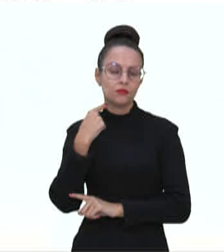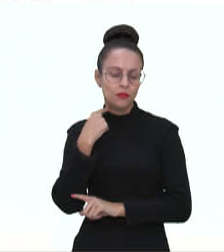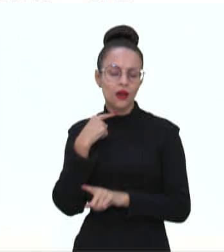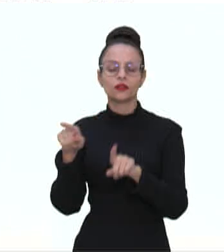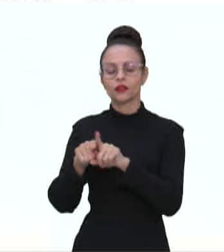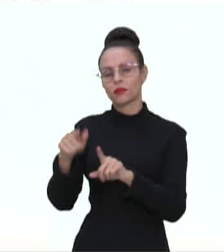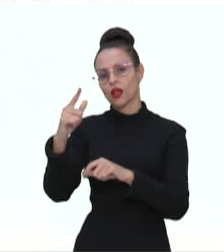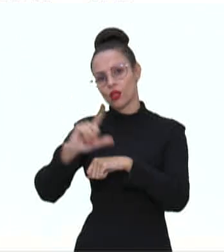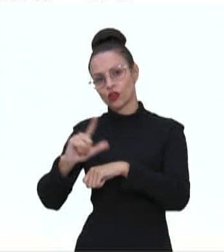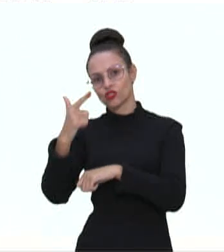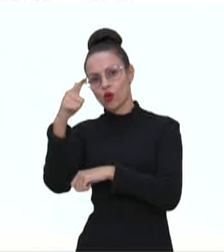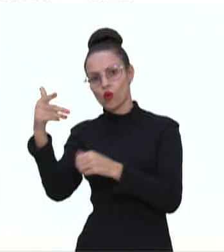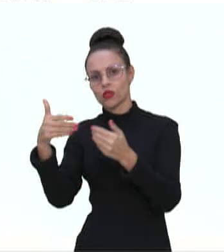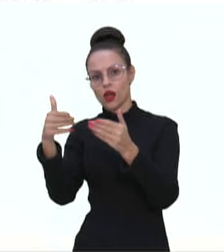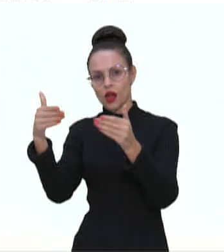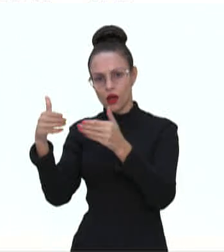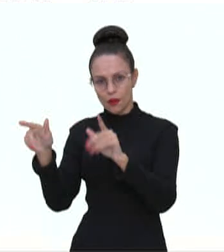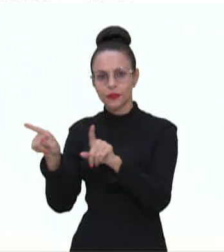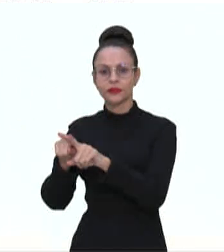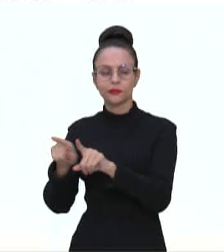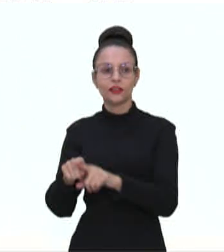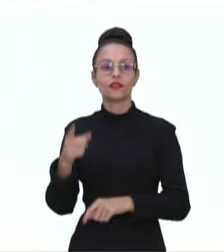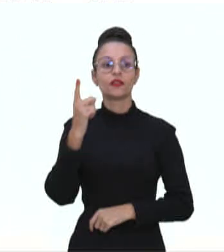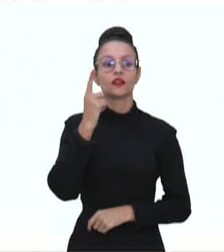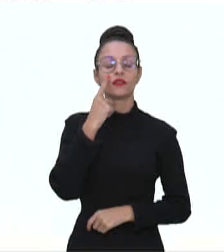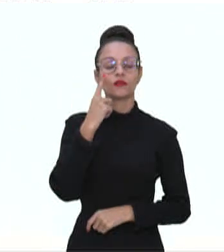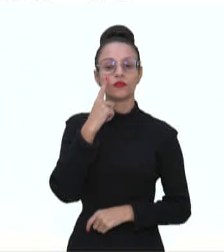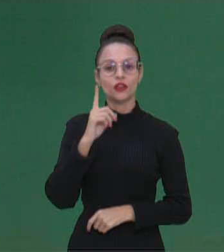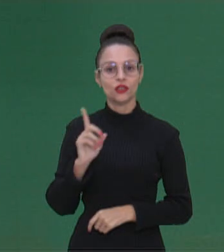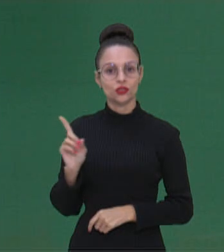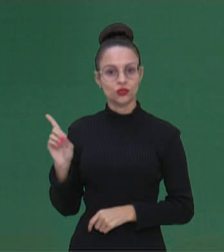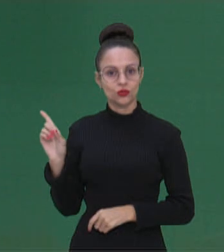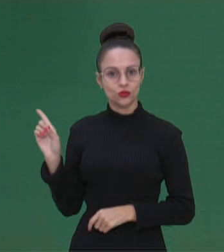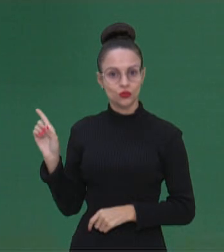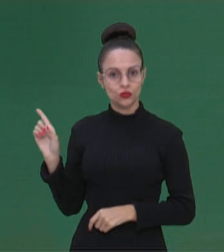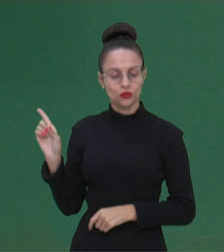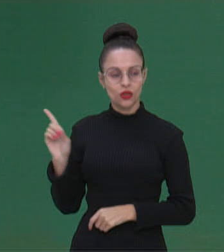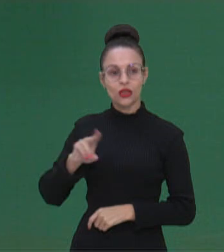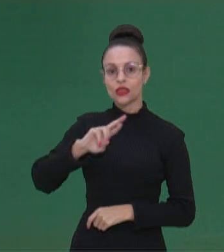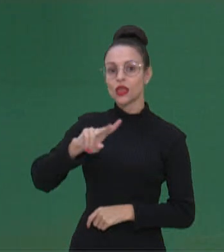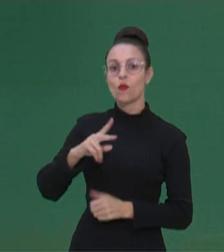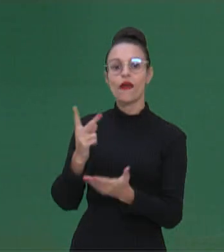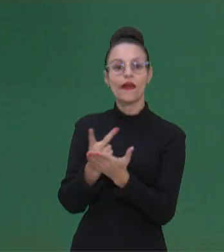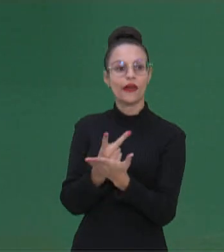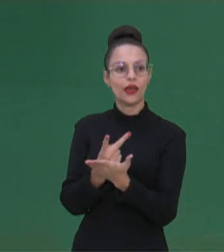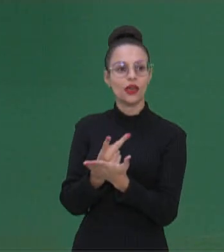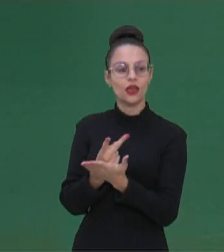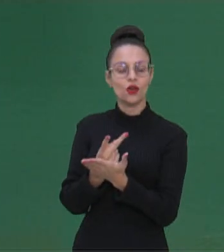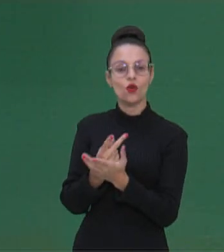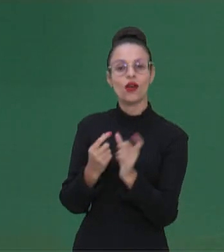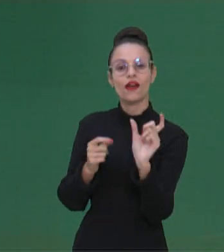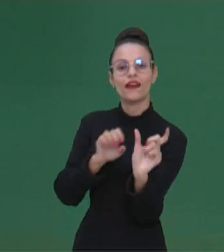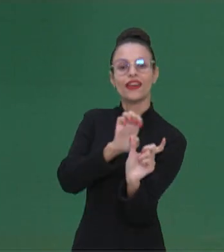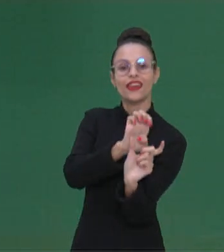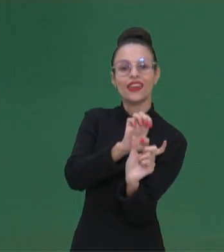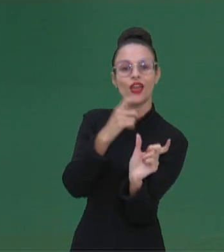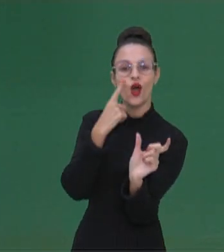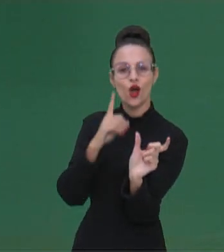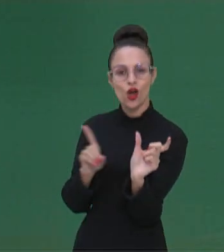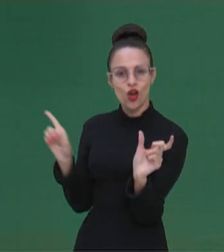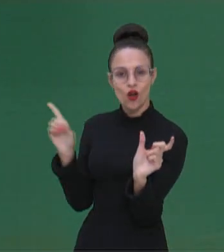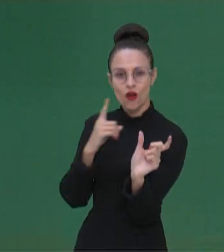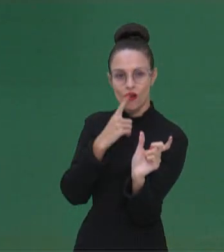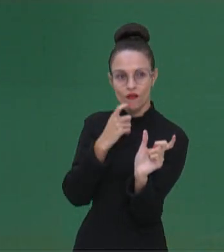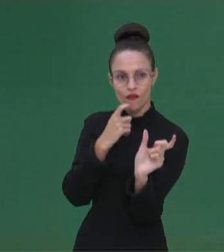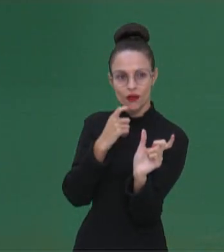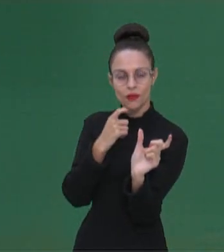de outros tipos de loja. Vejam que não é um erro aqui essa letrinha E em vermelho e